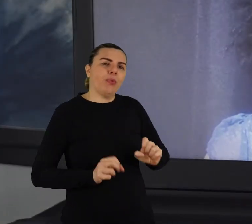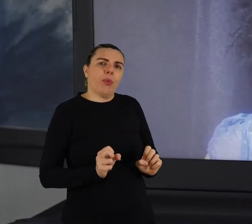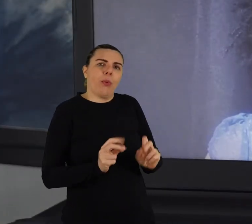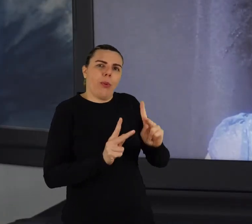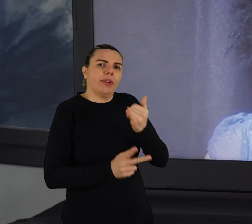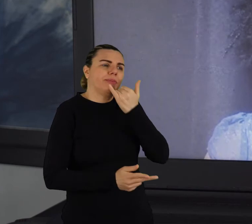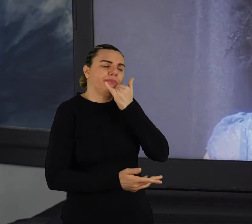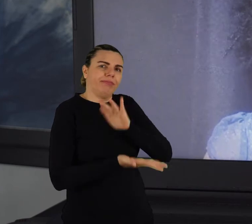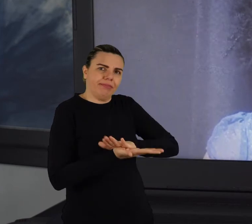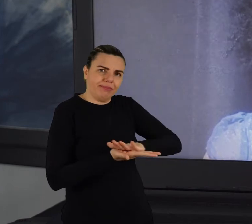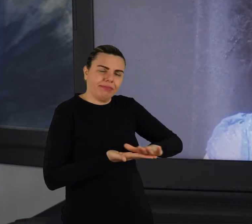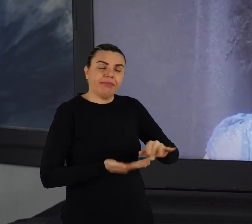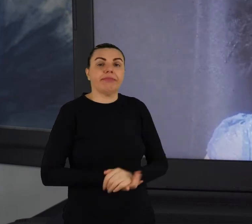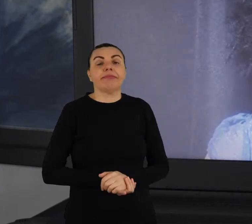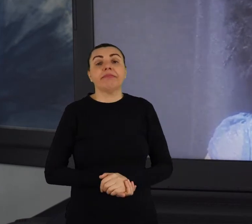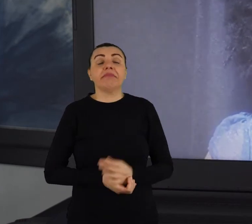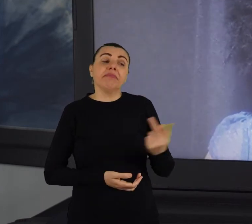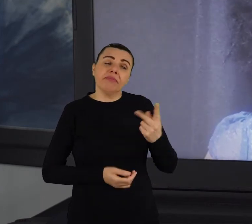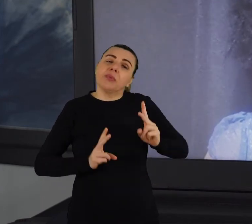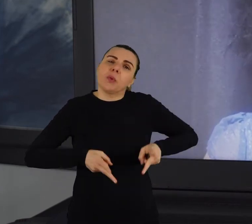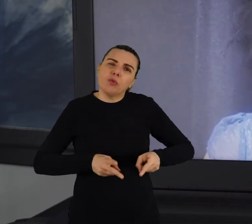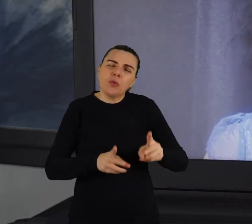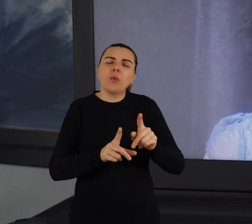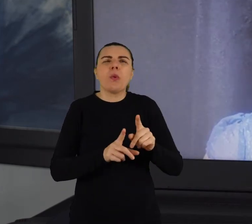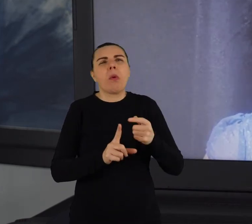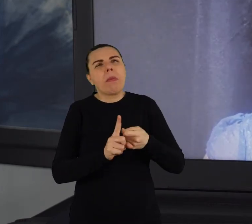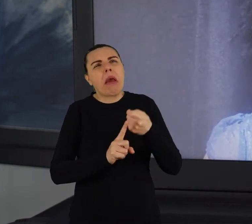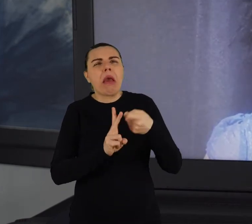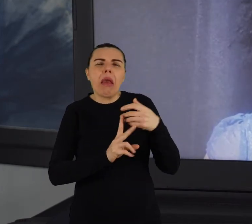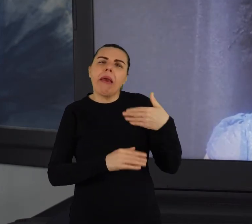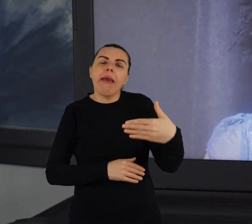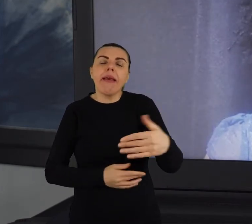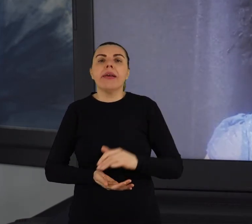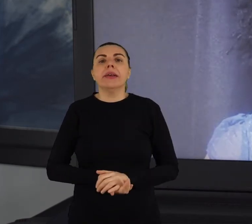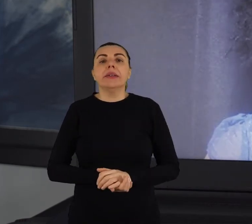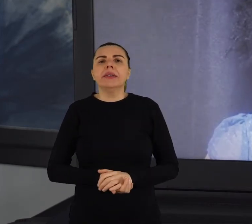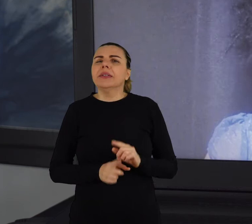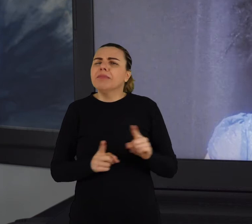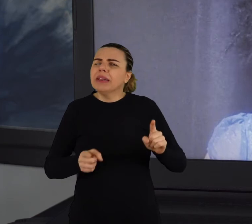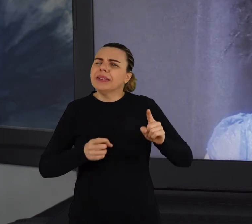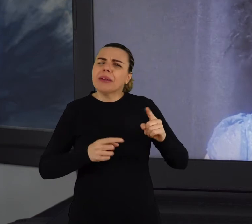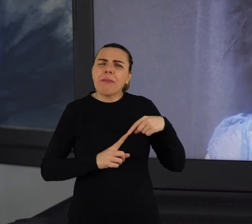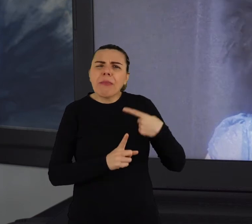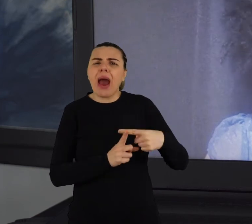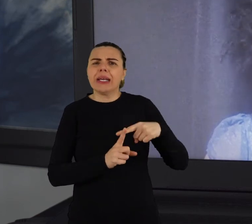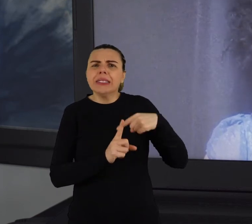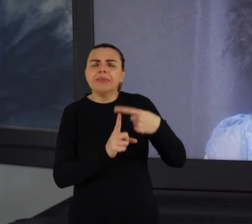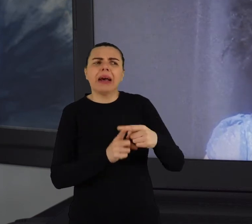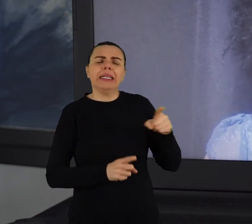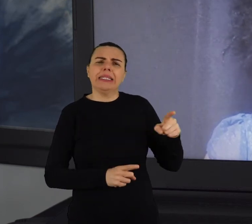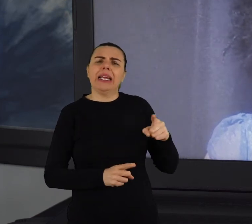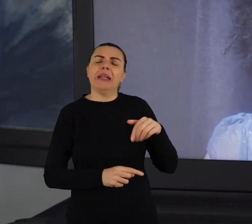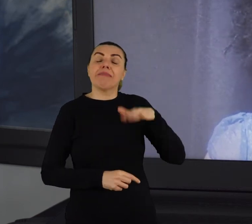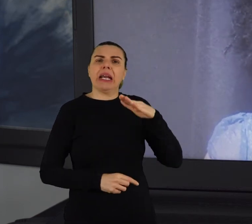perdoei. A gente seguiu mais alguns meses, Mas cada vez o Jota estava mais